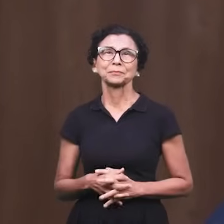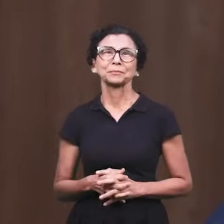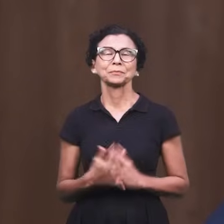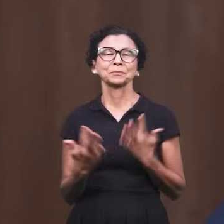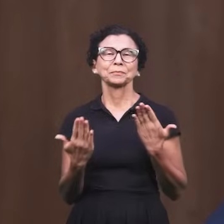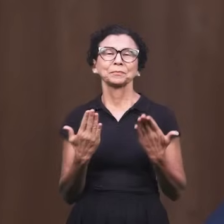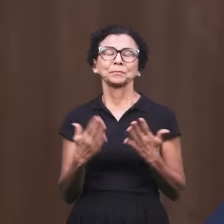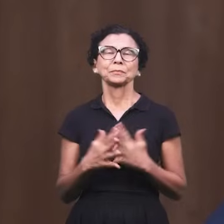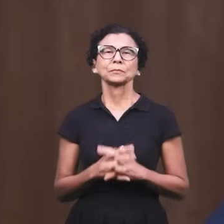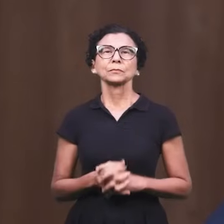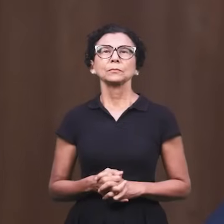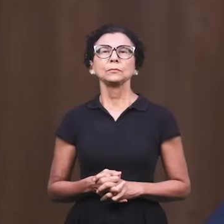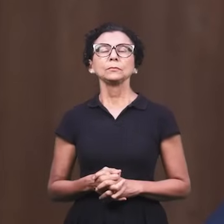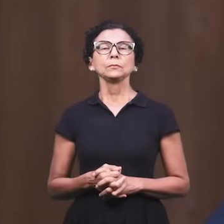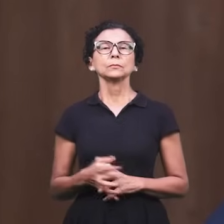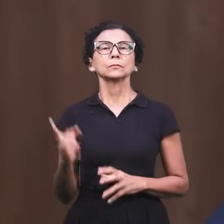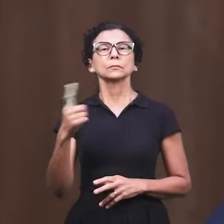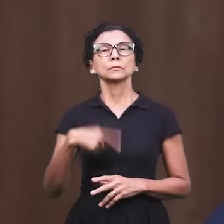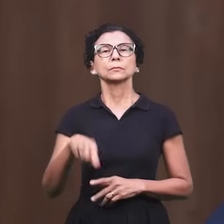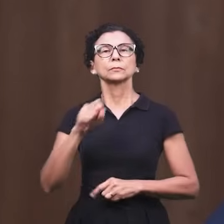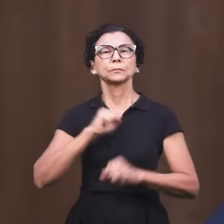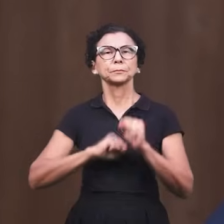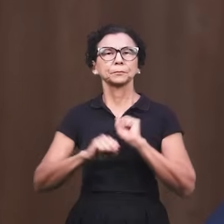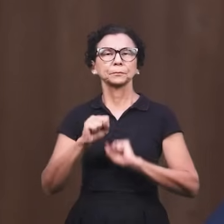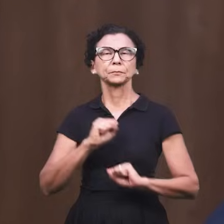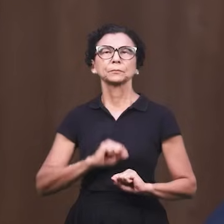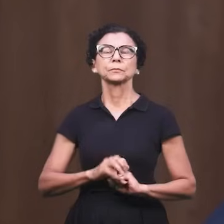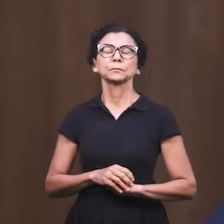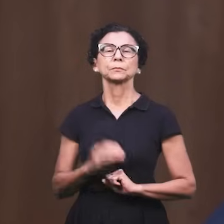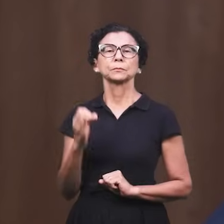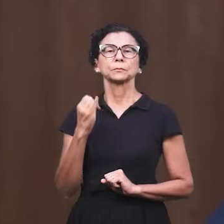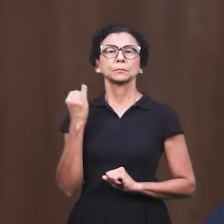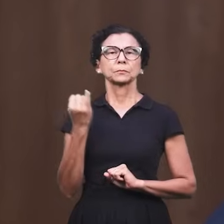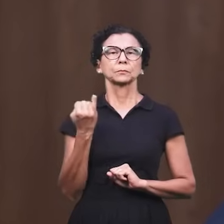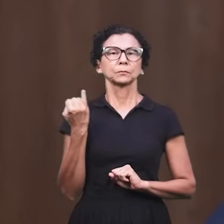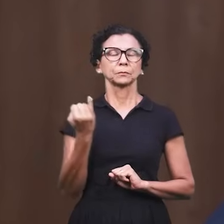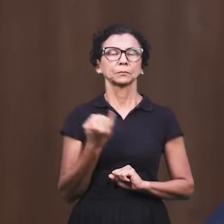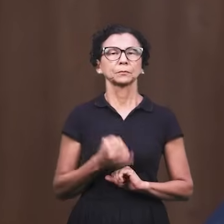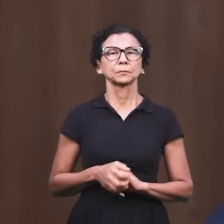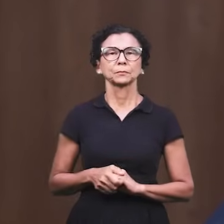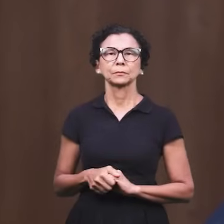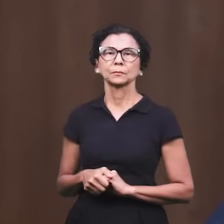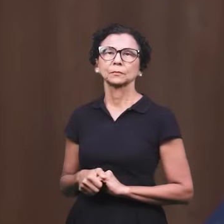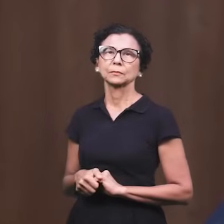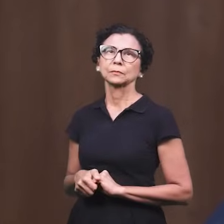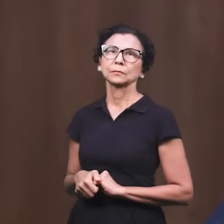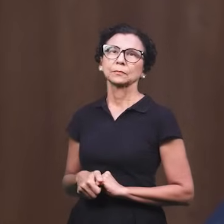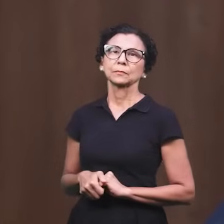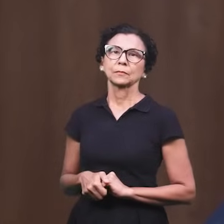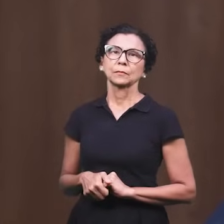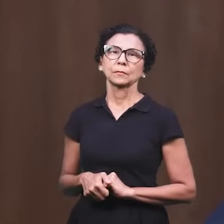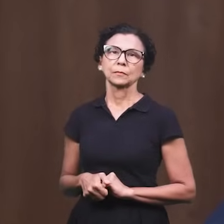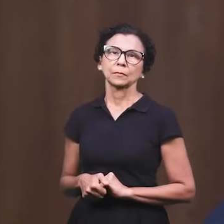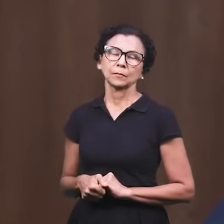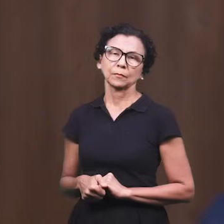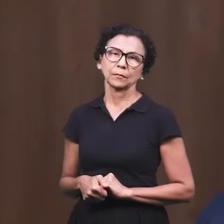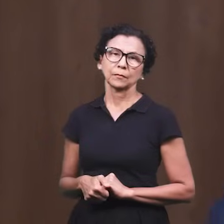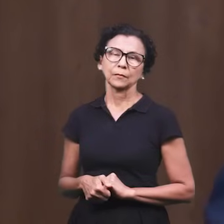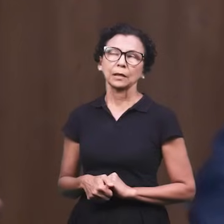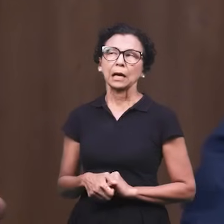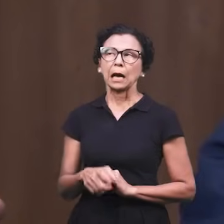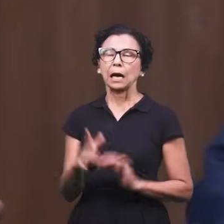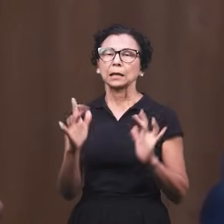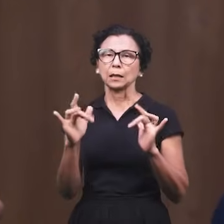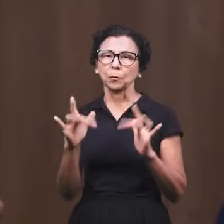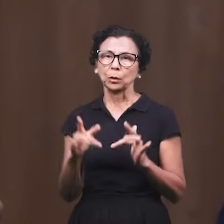Mas são os nossos anseios. E o importante, você não quer dizer que você é obrigado a casar com quem